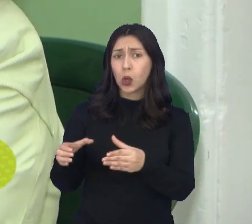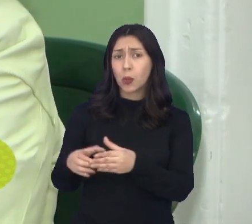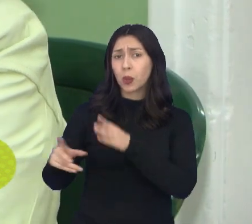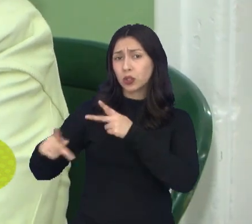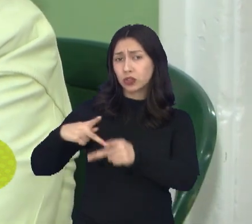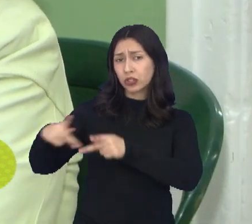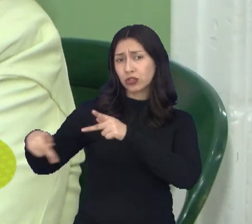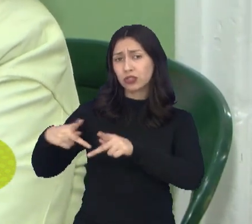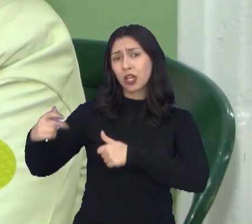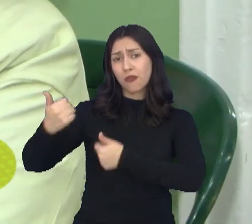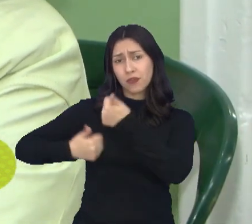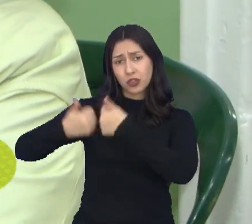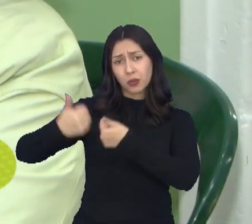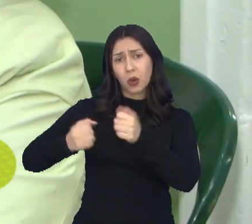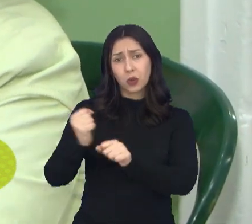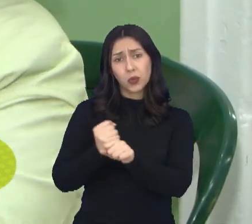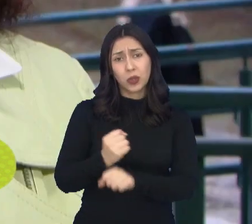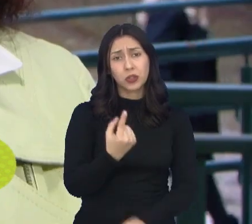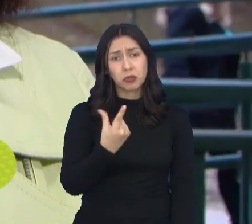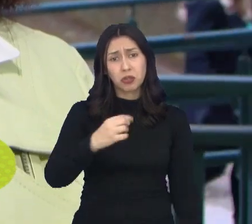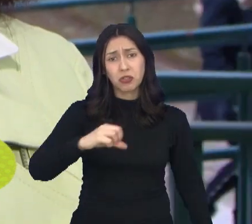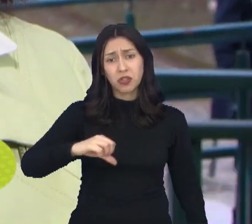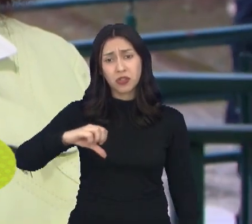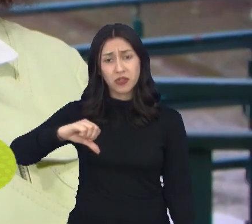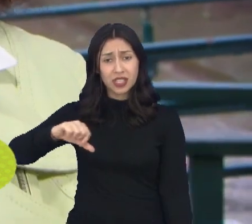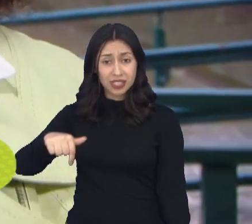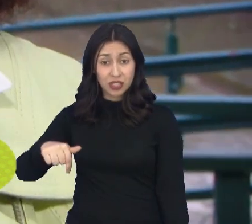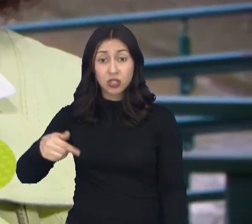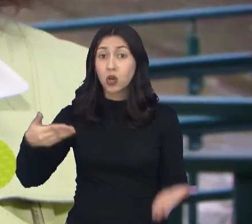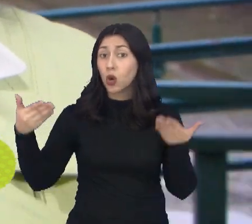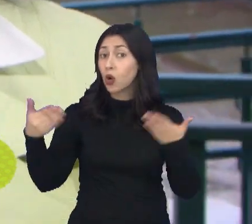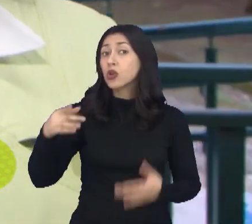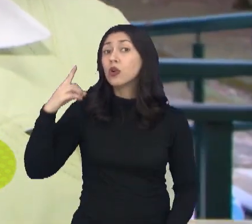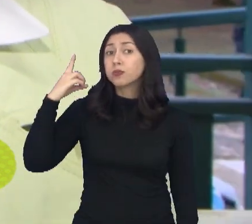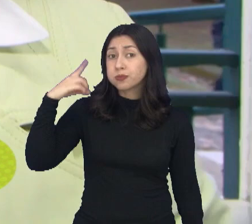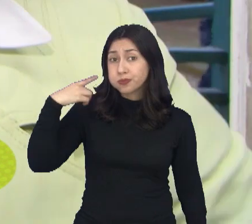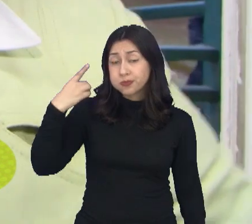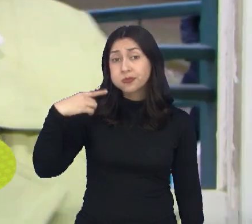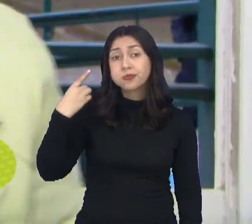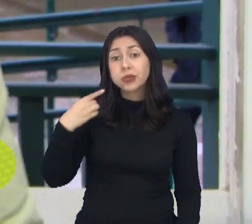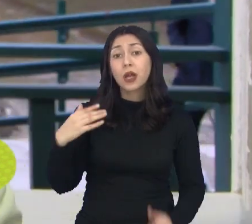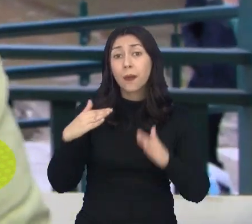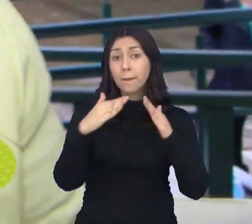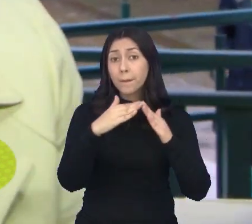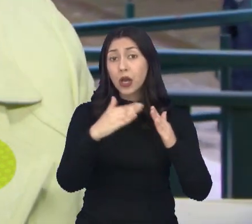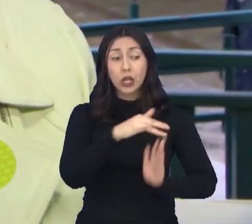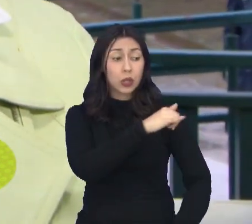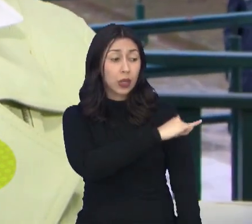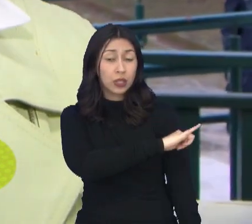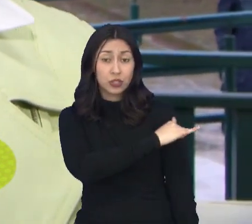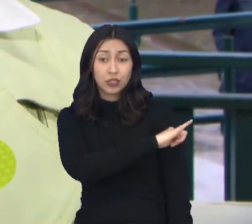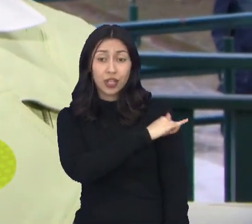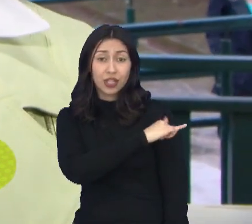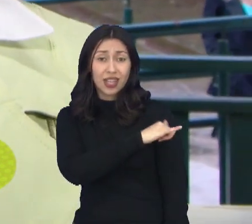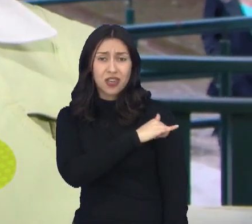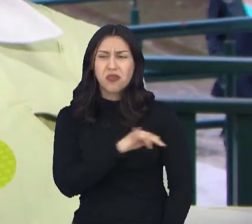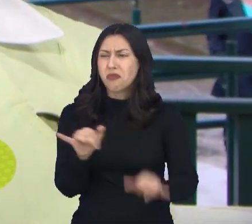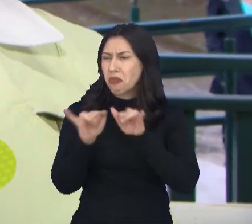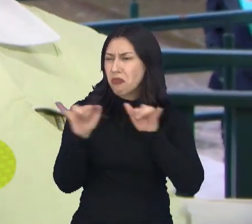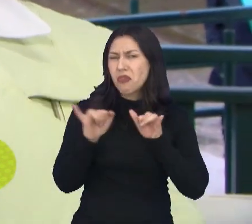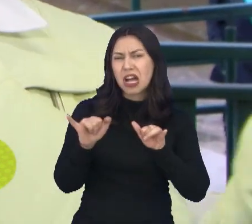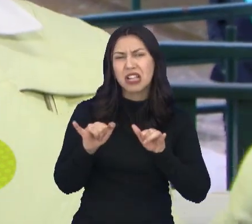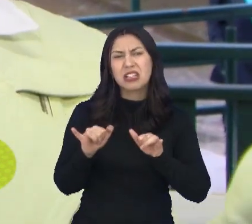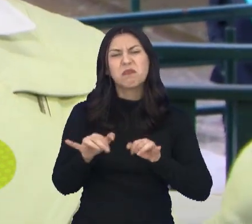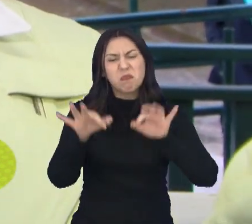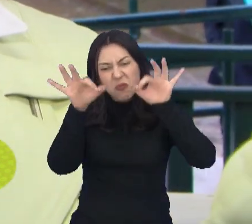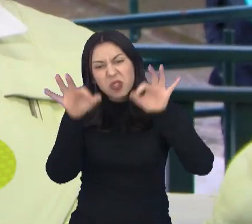em 1997. Hoje, advogada e morando em Copacabana, no Rio de Janeiro, ela garante que o futebol ficou